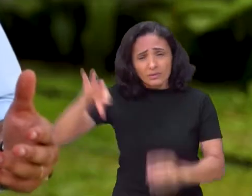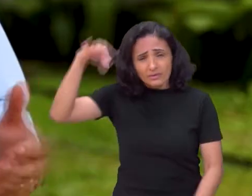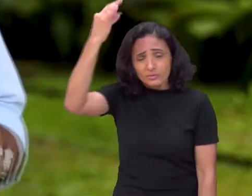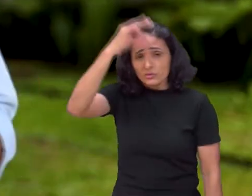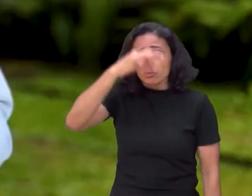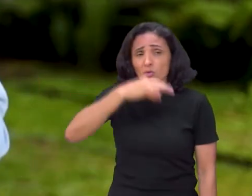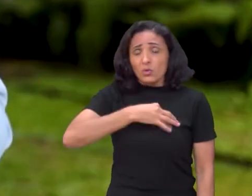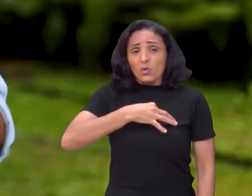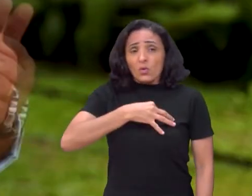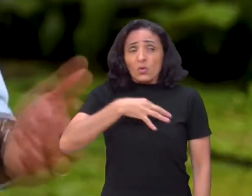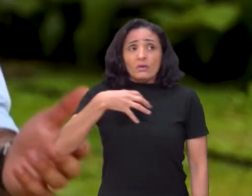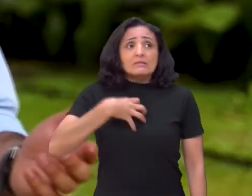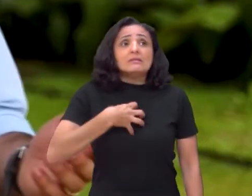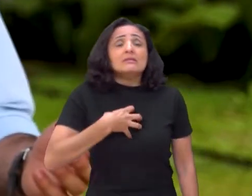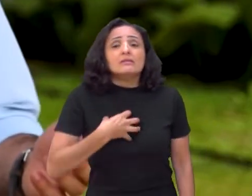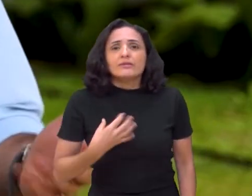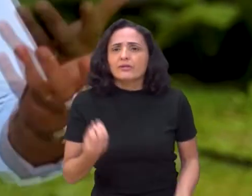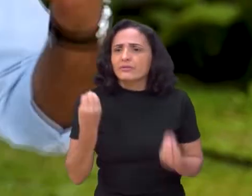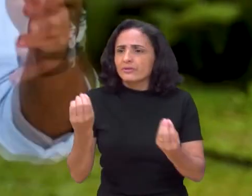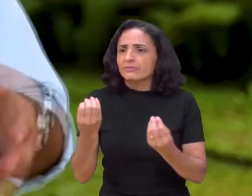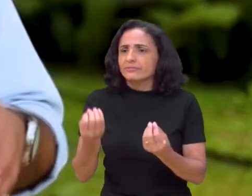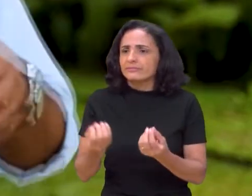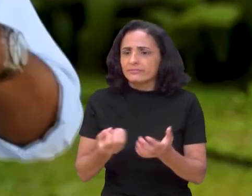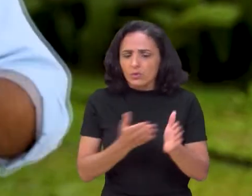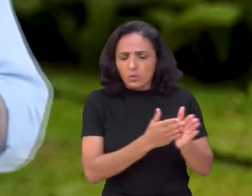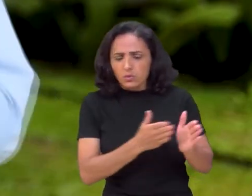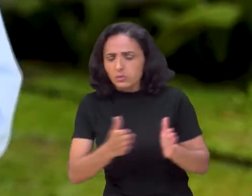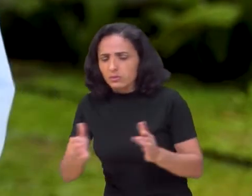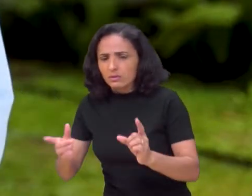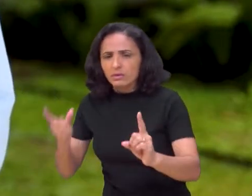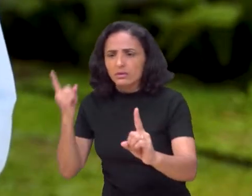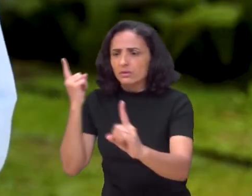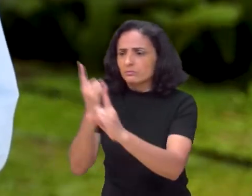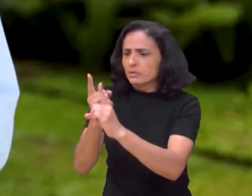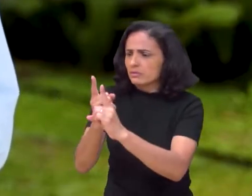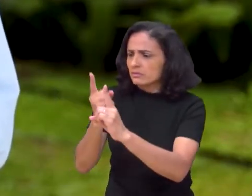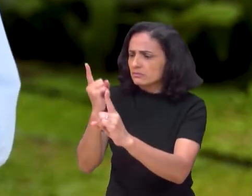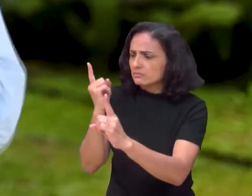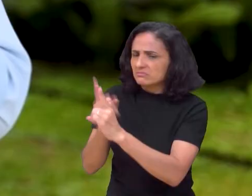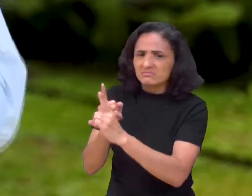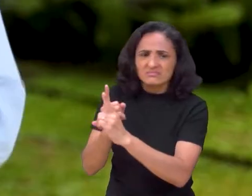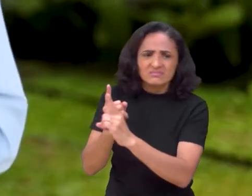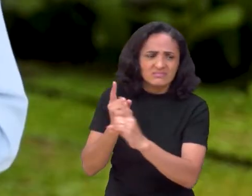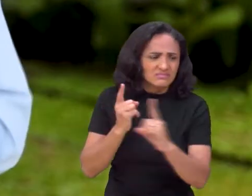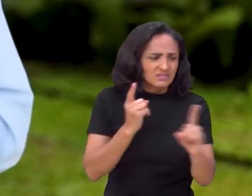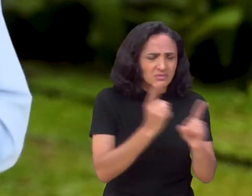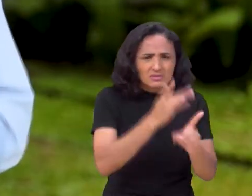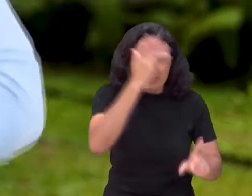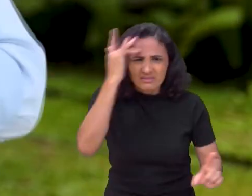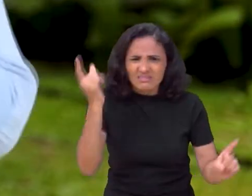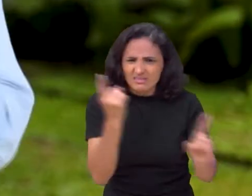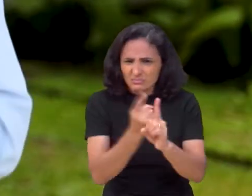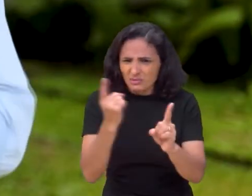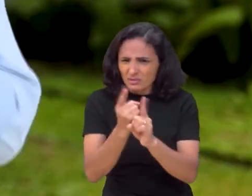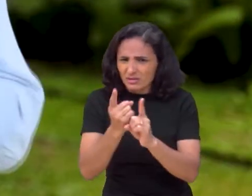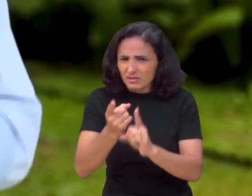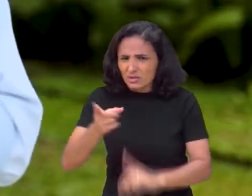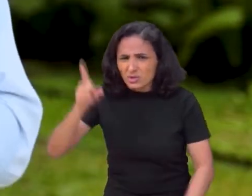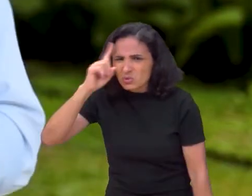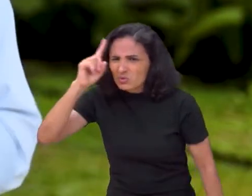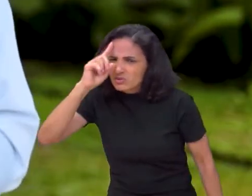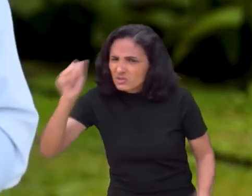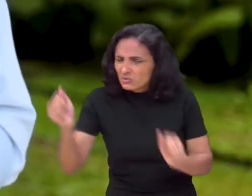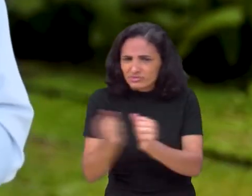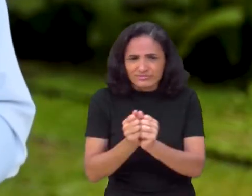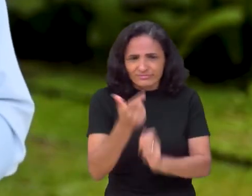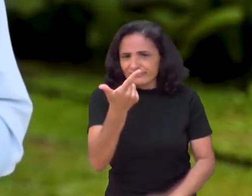vivendo, encontrar pessoas que estejam ao nosso lado. Mas tem um detalhe: o Espírito Santo, Jesus,